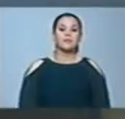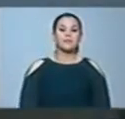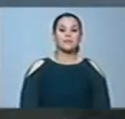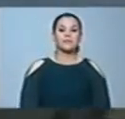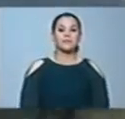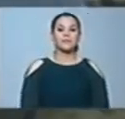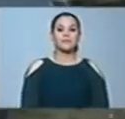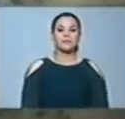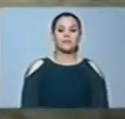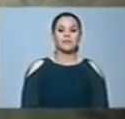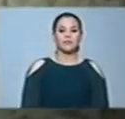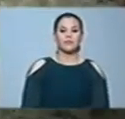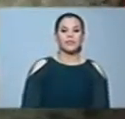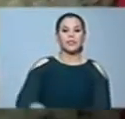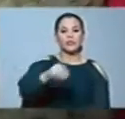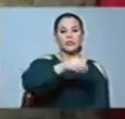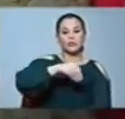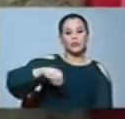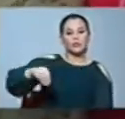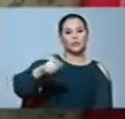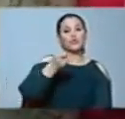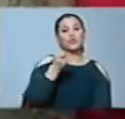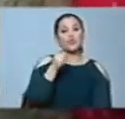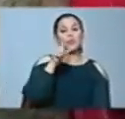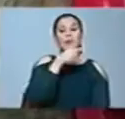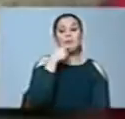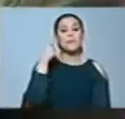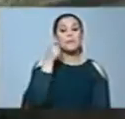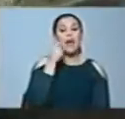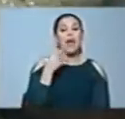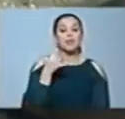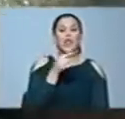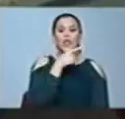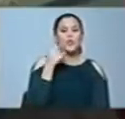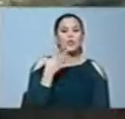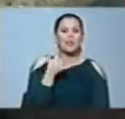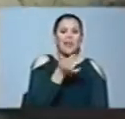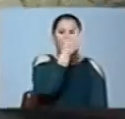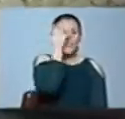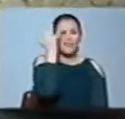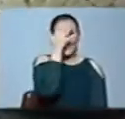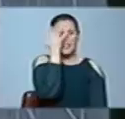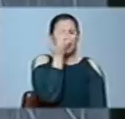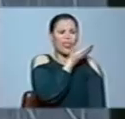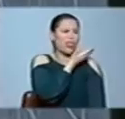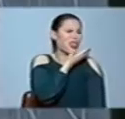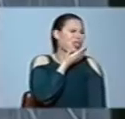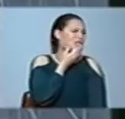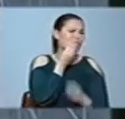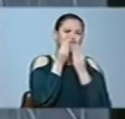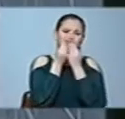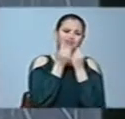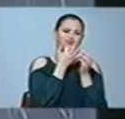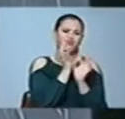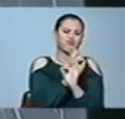vamos conversar também com paciente melo e temos aqui uma sobremesa superfácil deliciosa